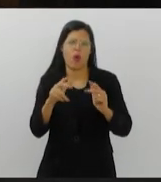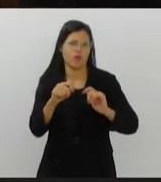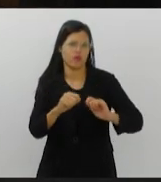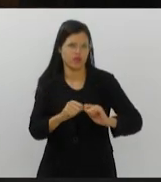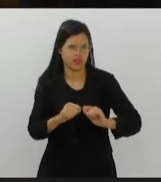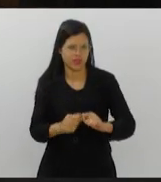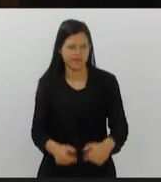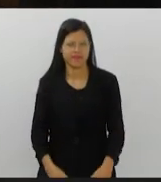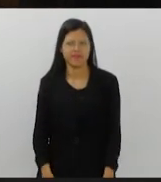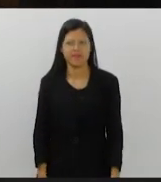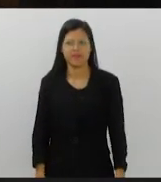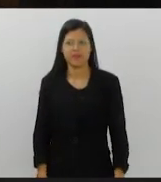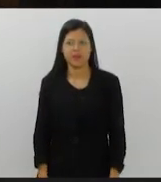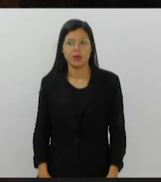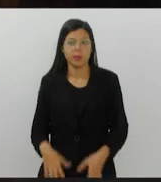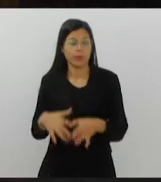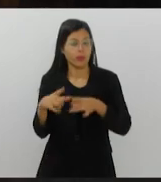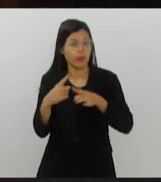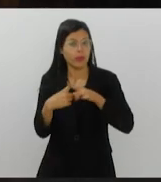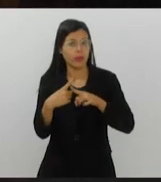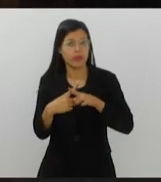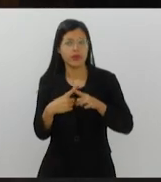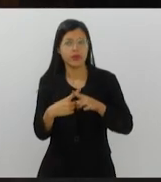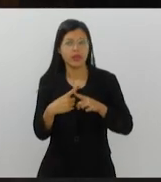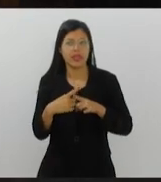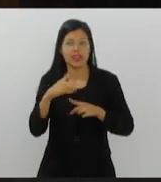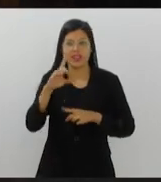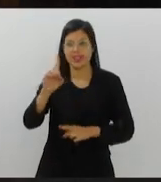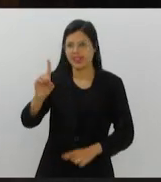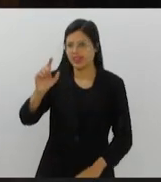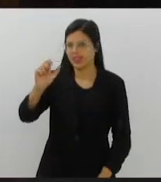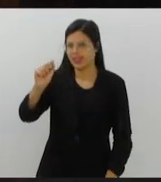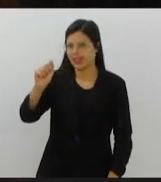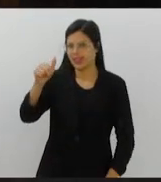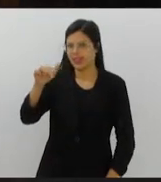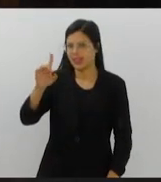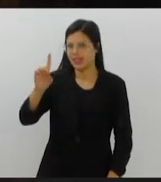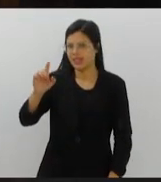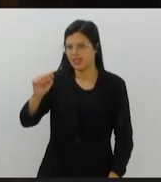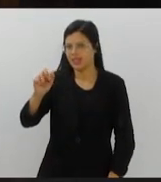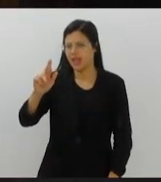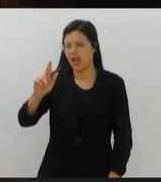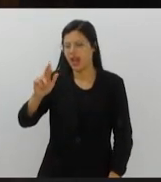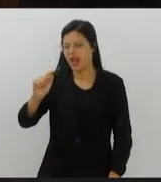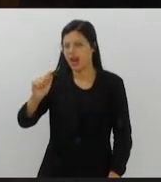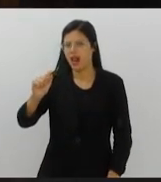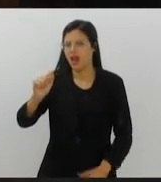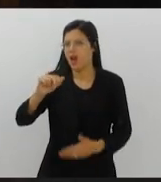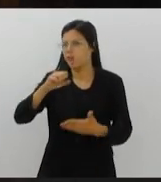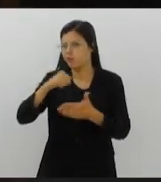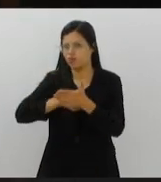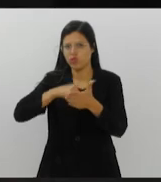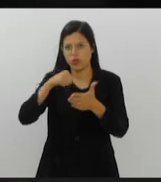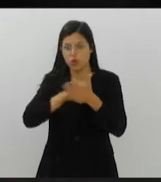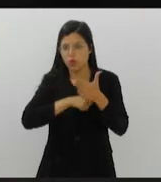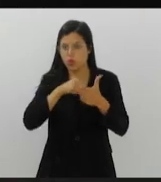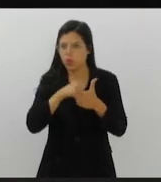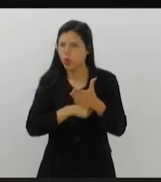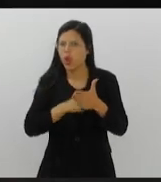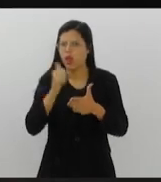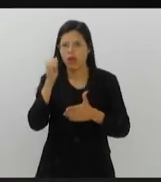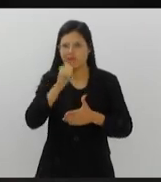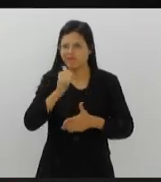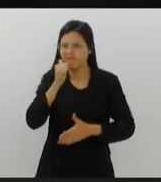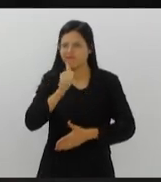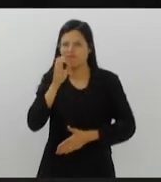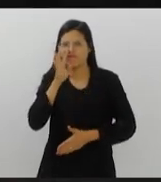Até porque Dandara foi uma grande lutadora. uma das mulheres mais guerreiras que a